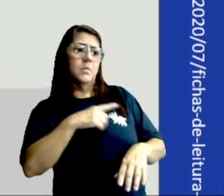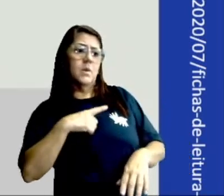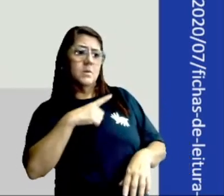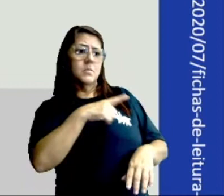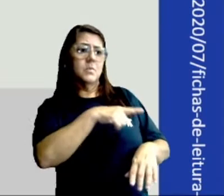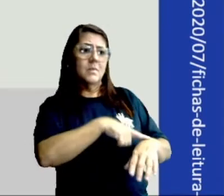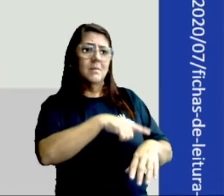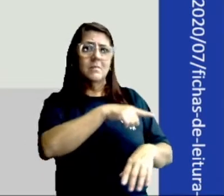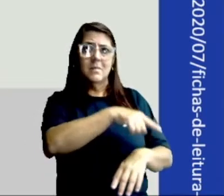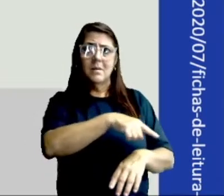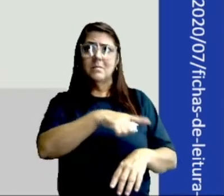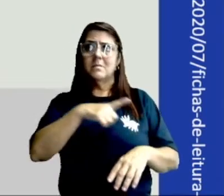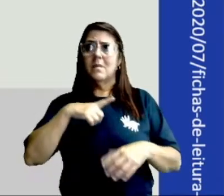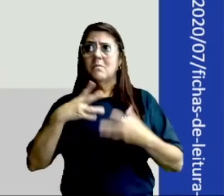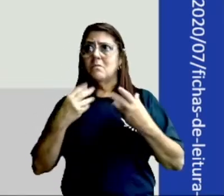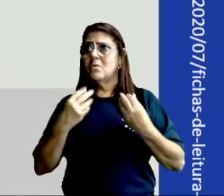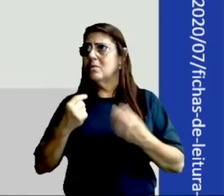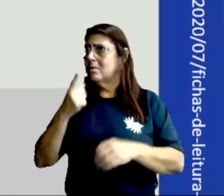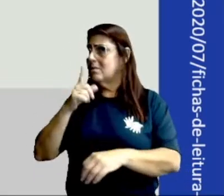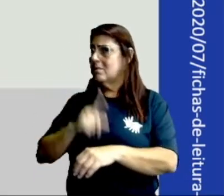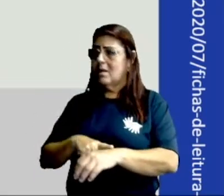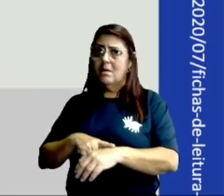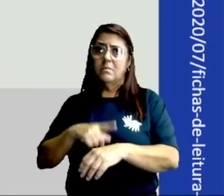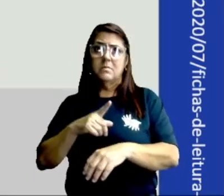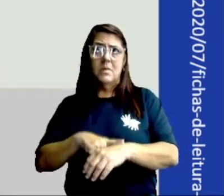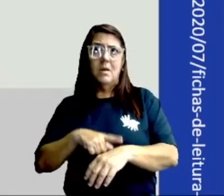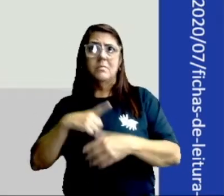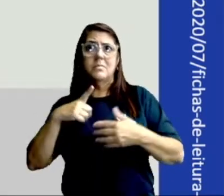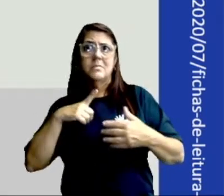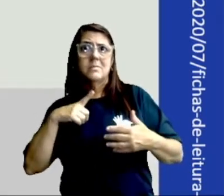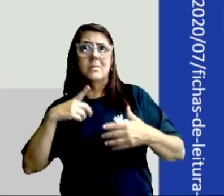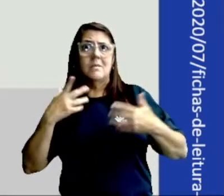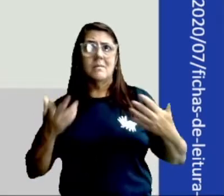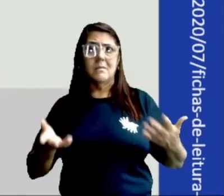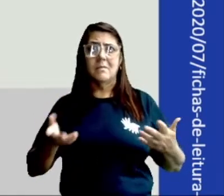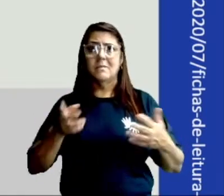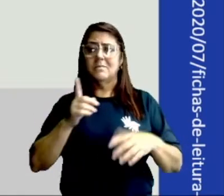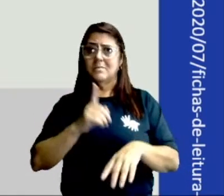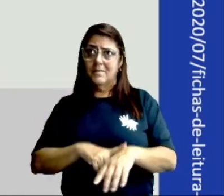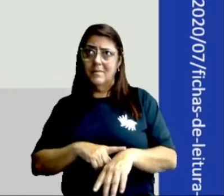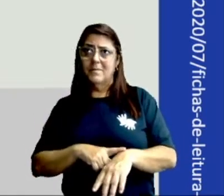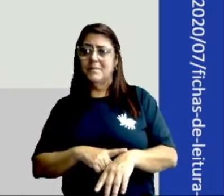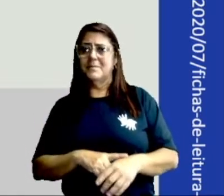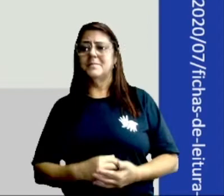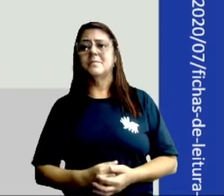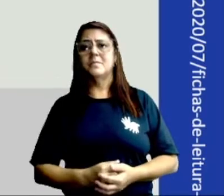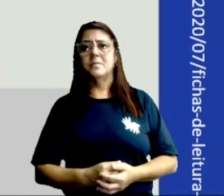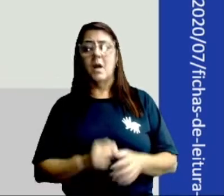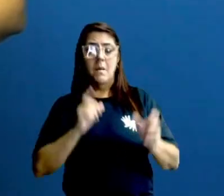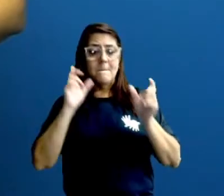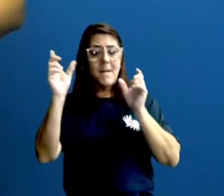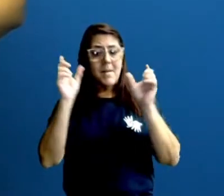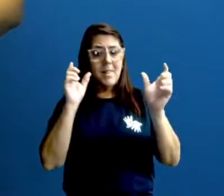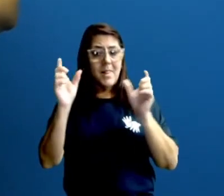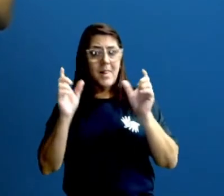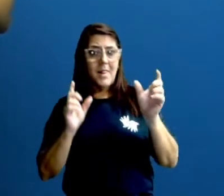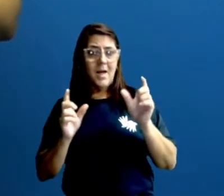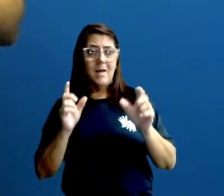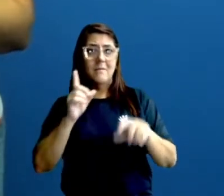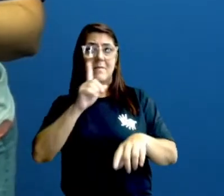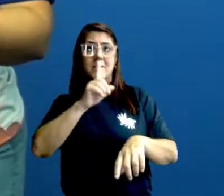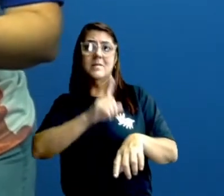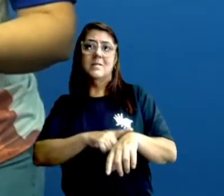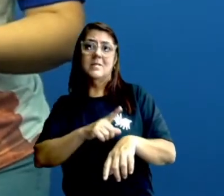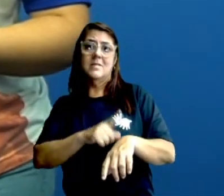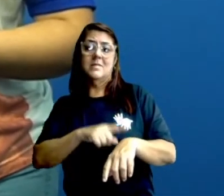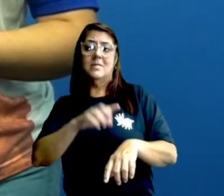tempo que o tempo tem tanto tempo quanto tempo o tempo tem. Observa que aí nesse trava-língua do tempo, eu também